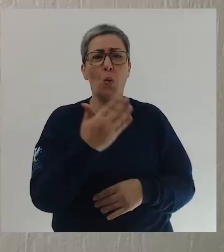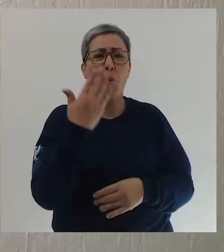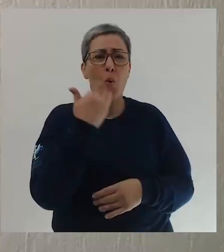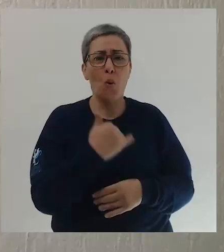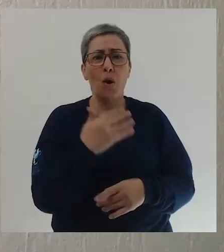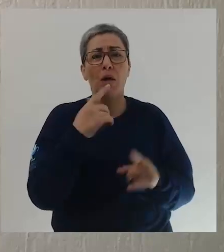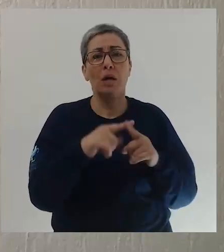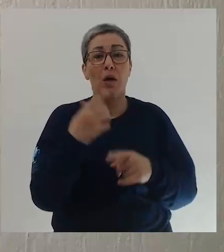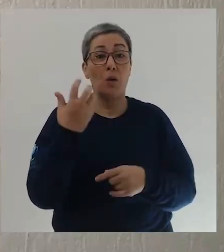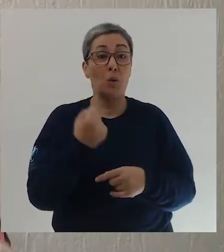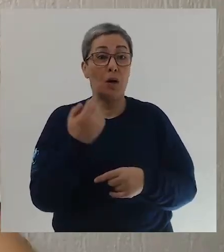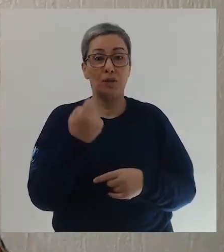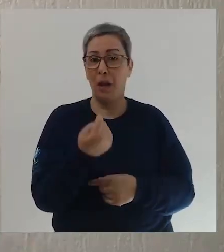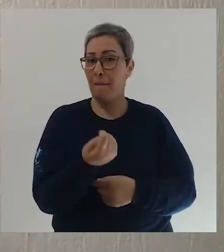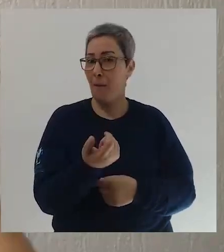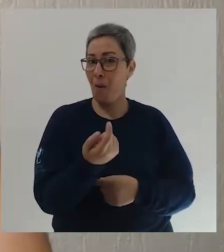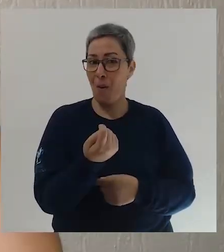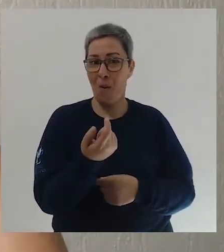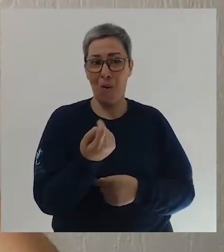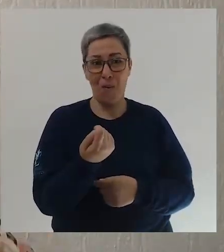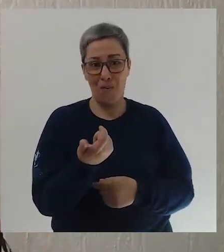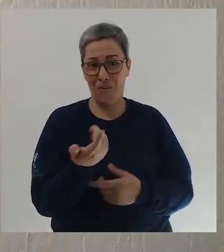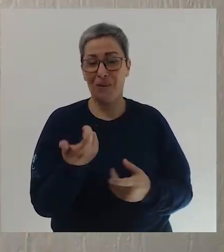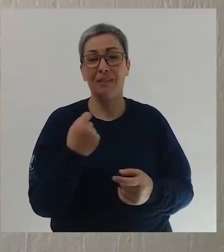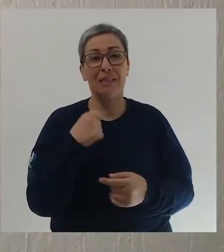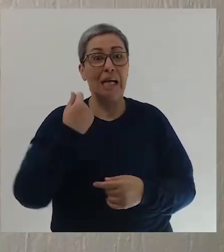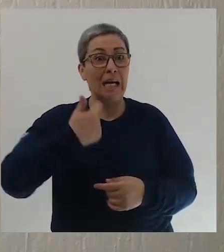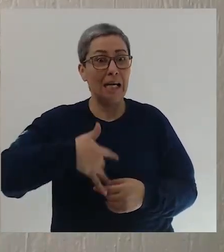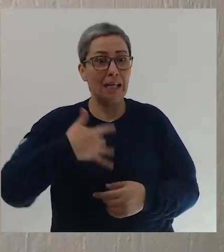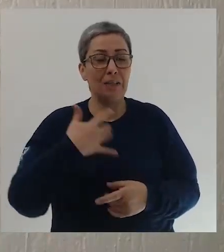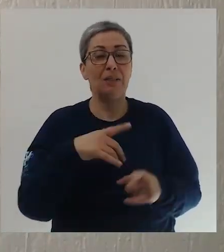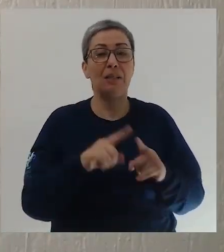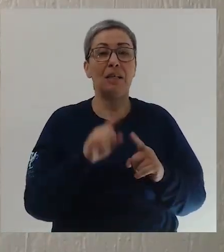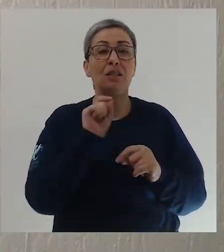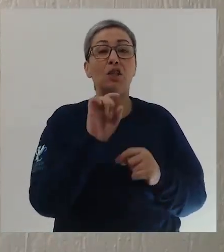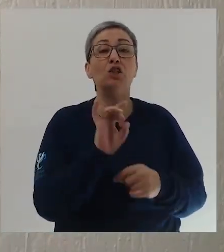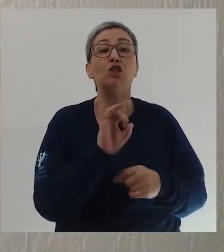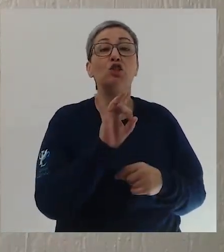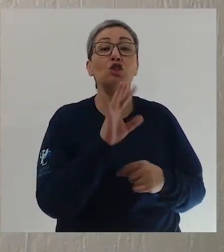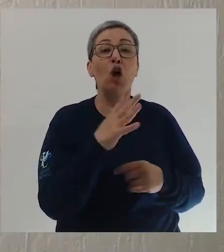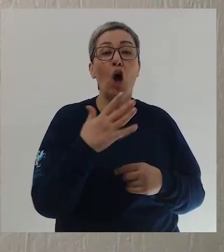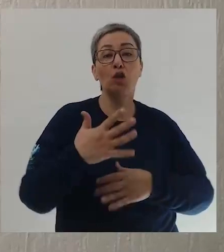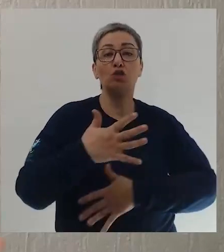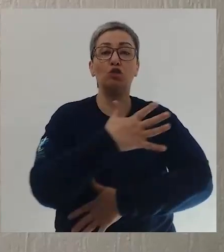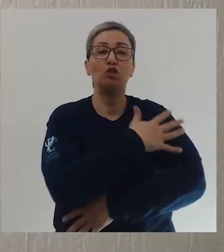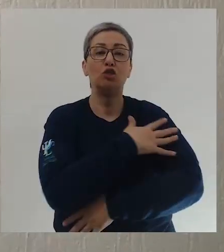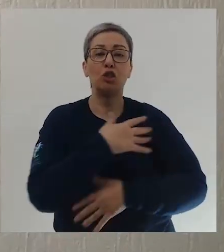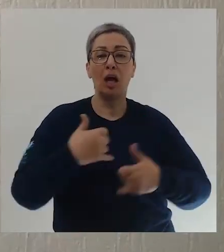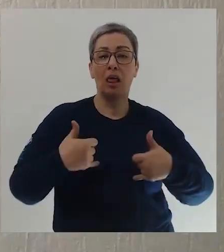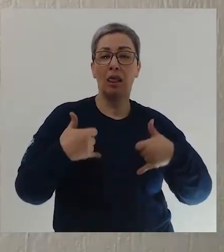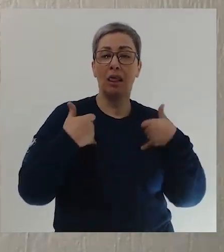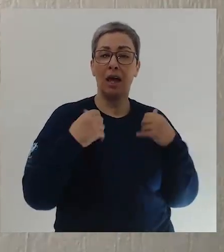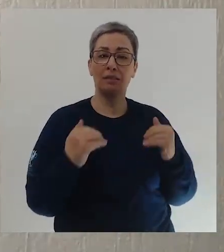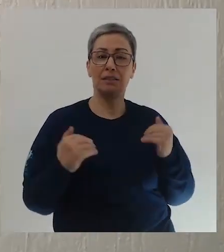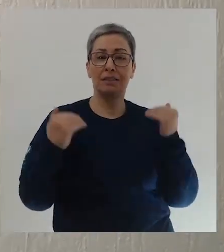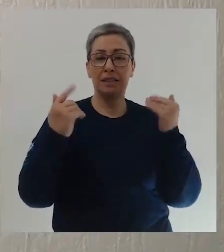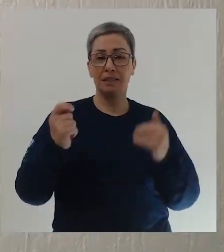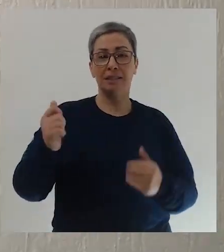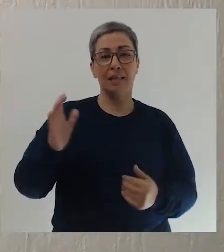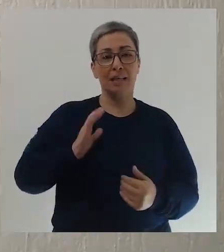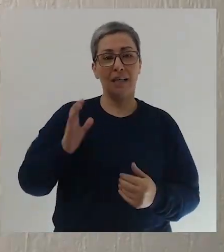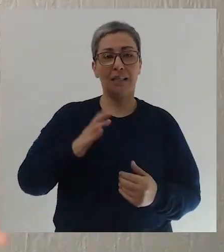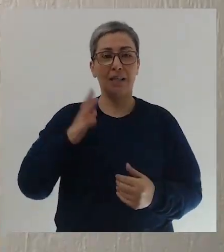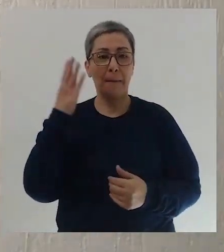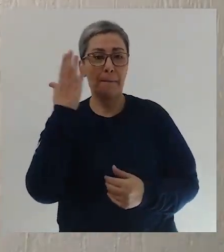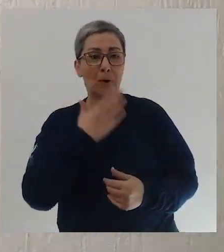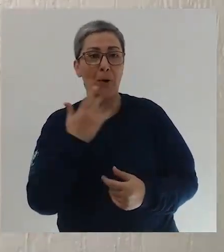escravos comiam bastante. E o leite naquela época era muito raro, então devia ser servido só para os nobres. Aí,